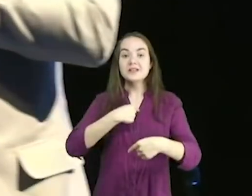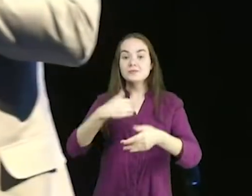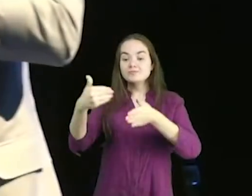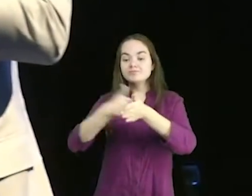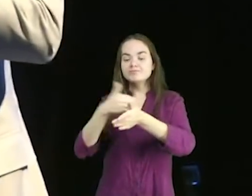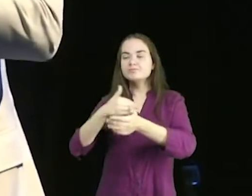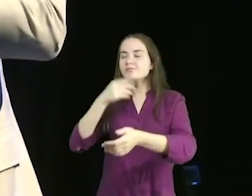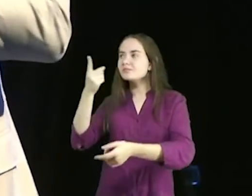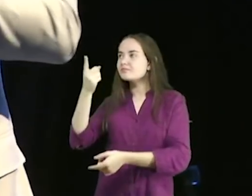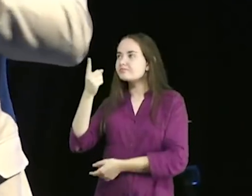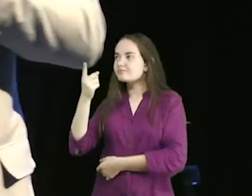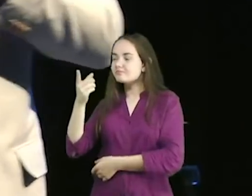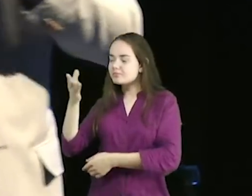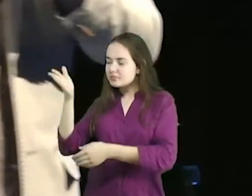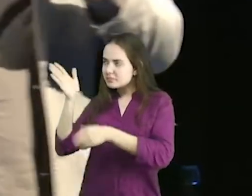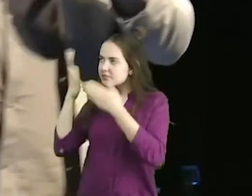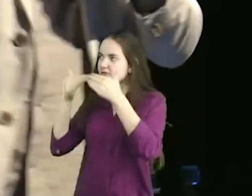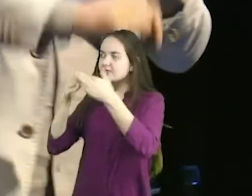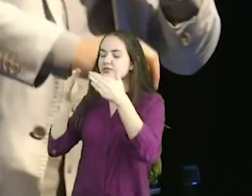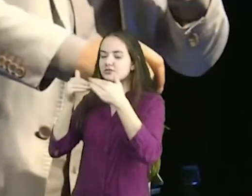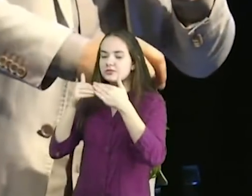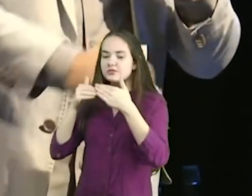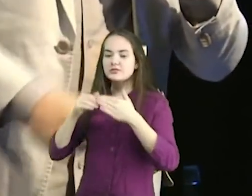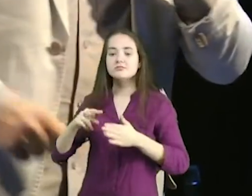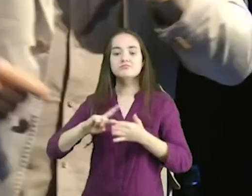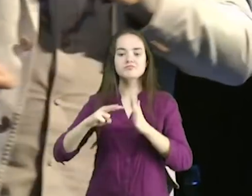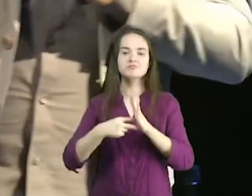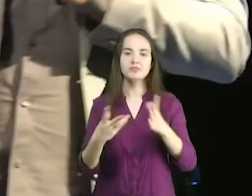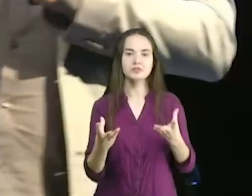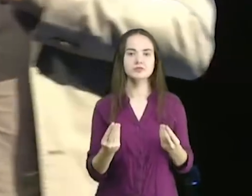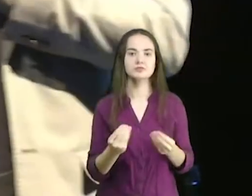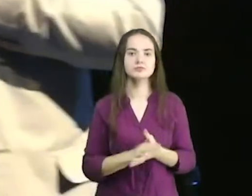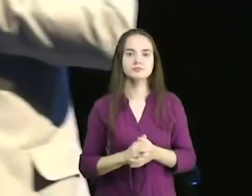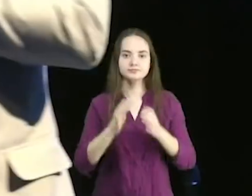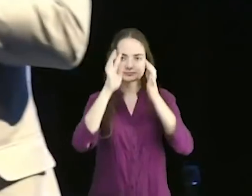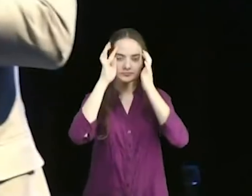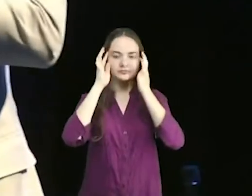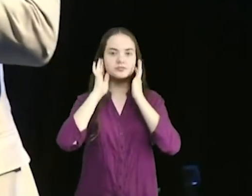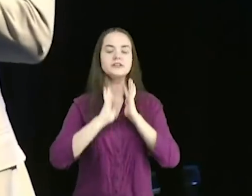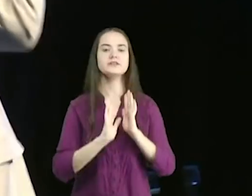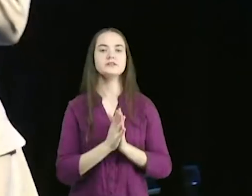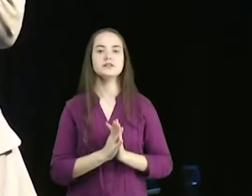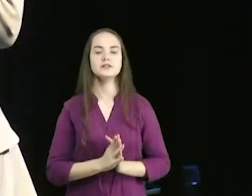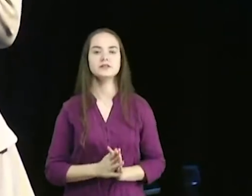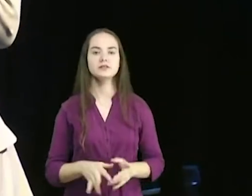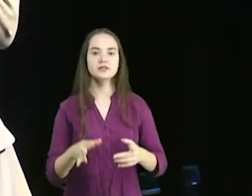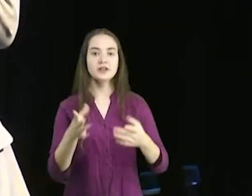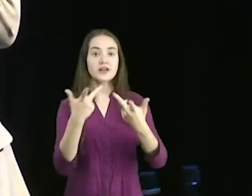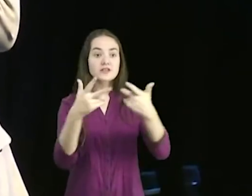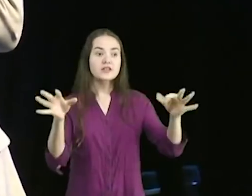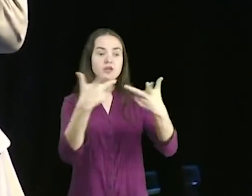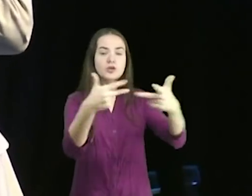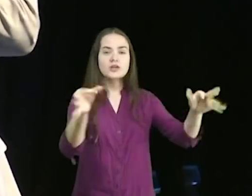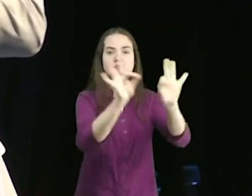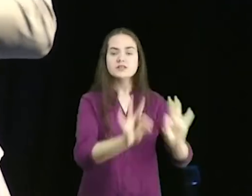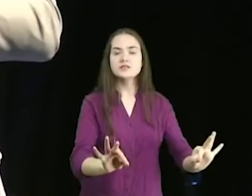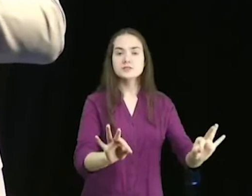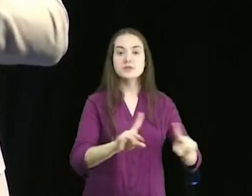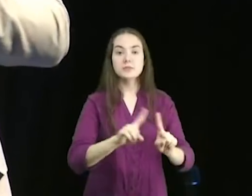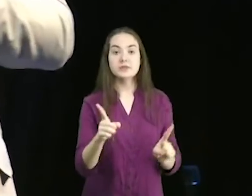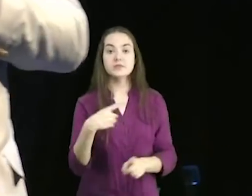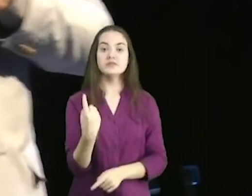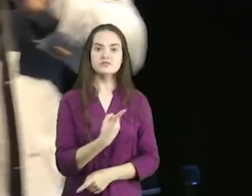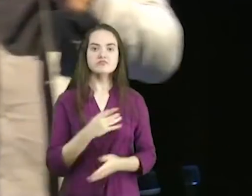do meu coração, isso significa tudo. Gente, são coisas pequenas para os outros, mas para a gente são